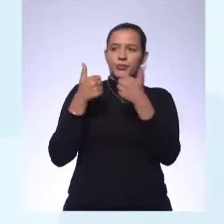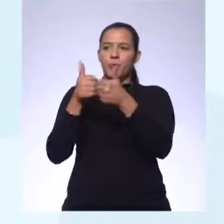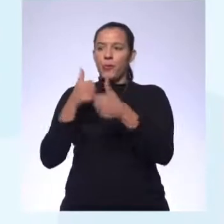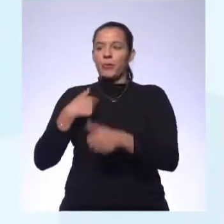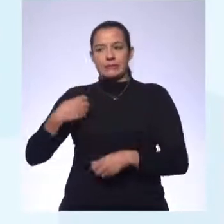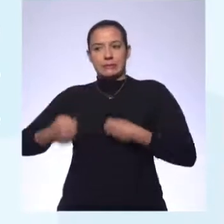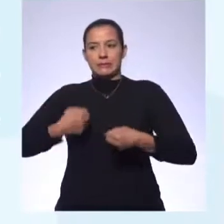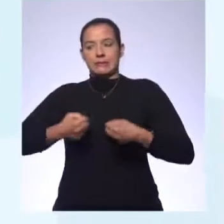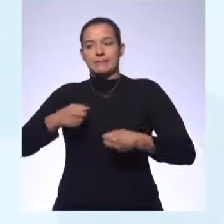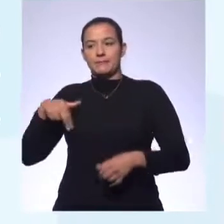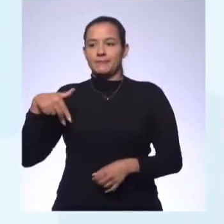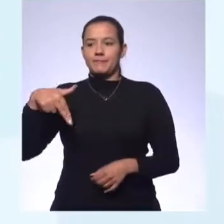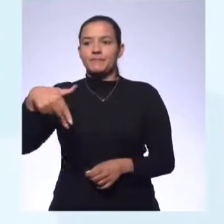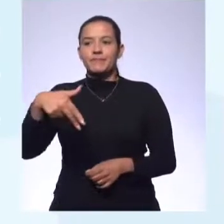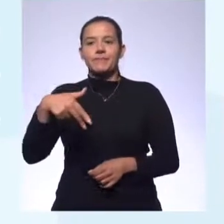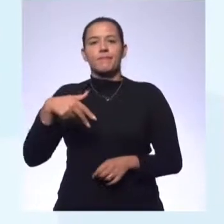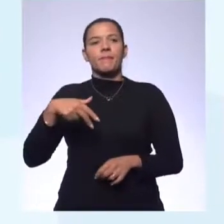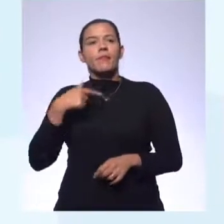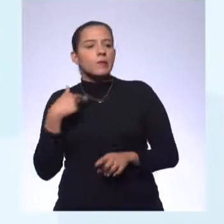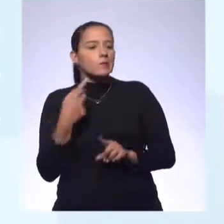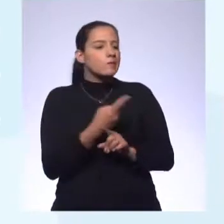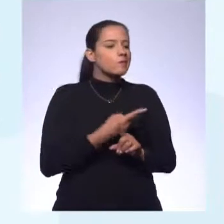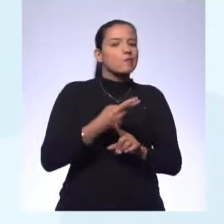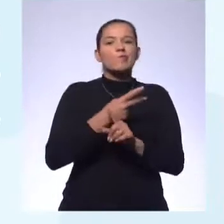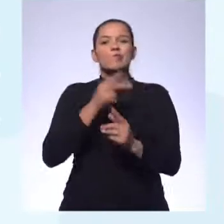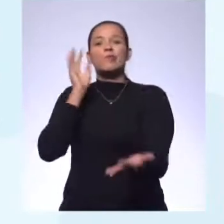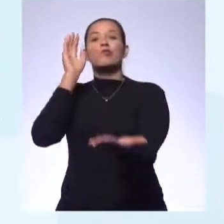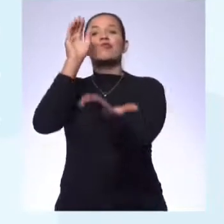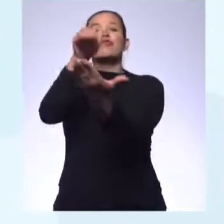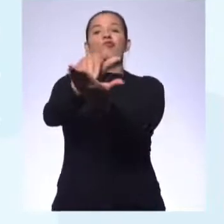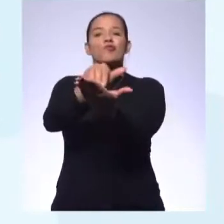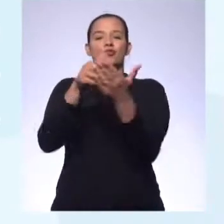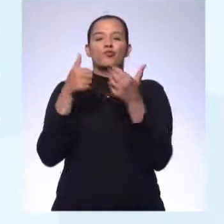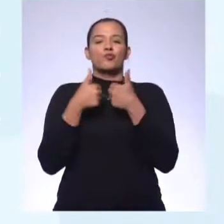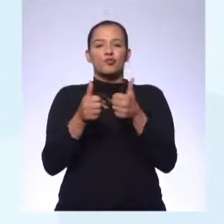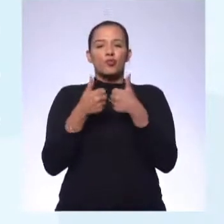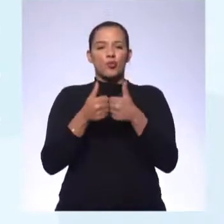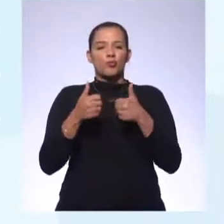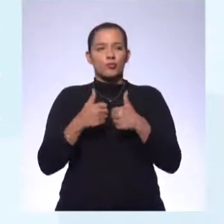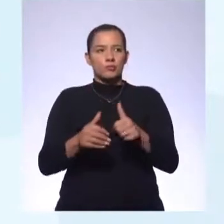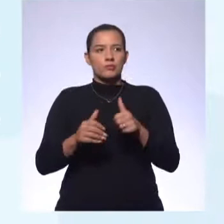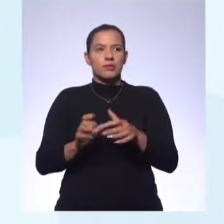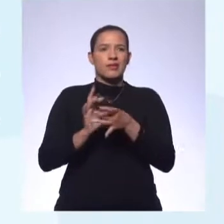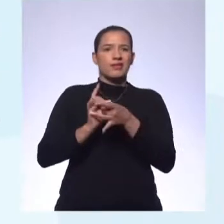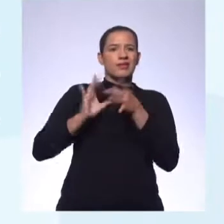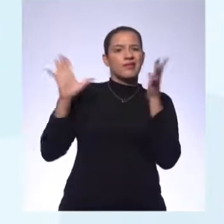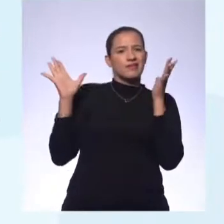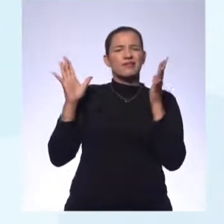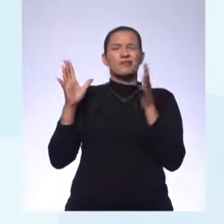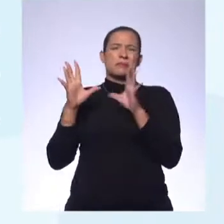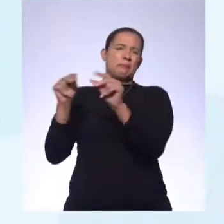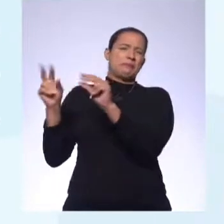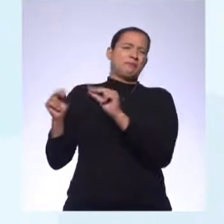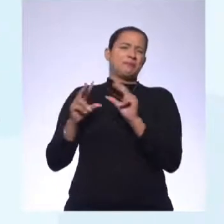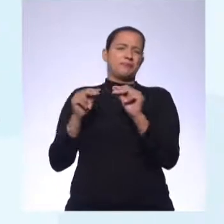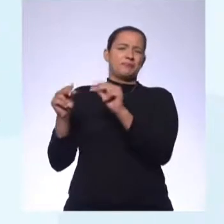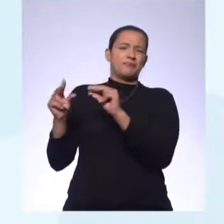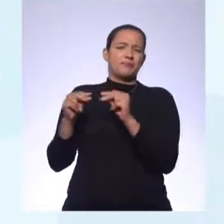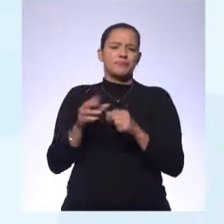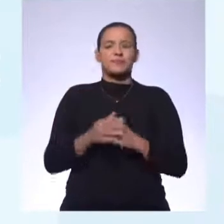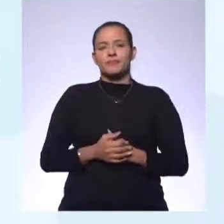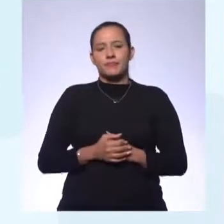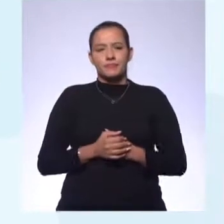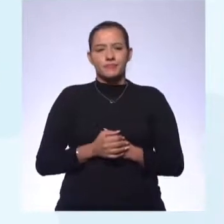lugar. Procurei, como costumo, o fundo do carro, a fim de ficar livre das conversas monótonas dos